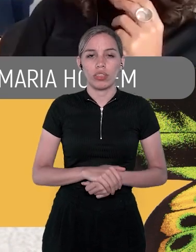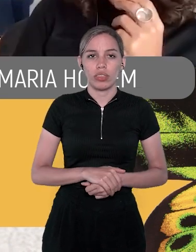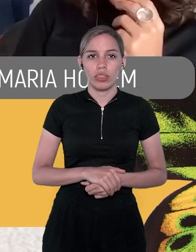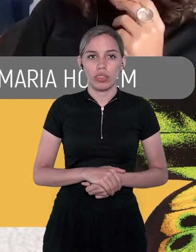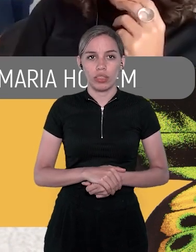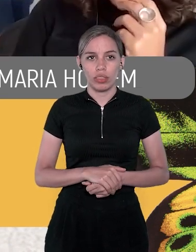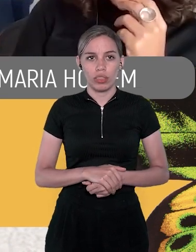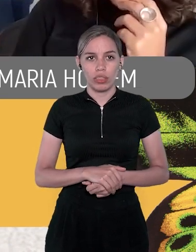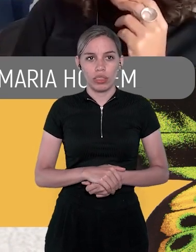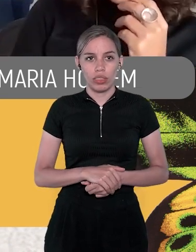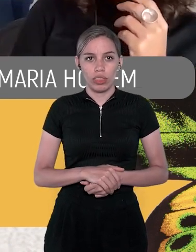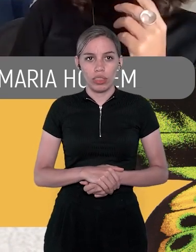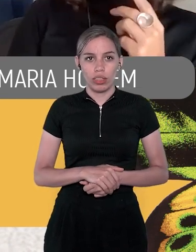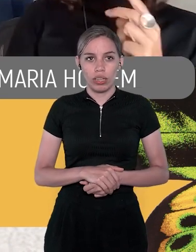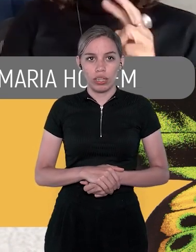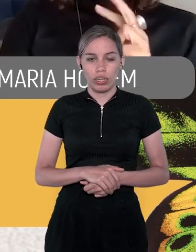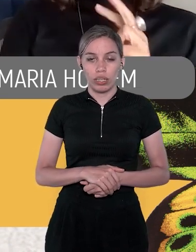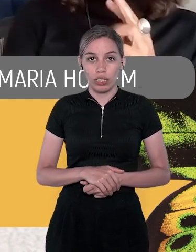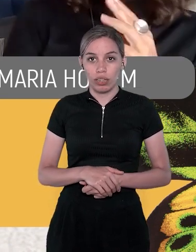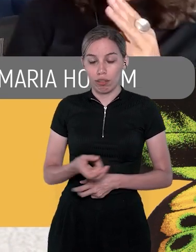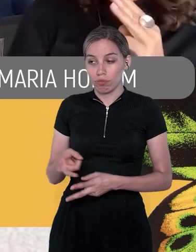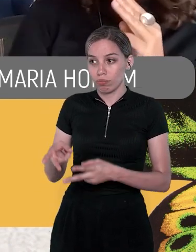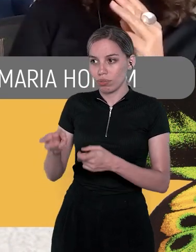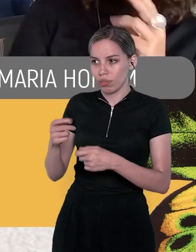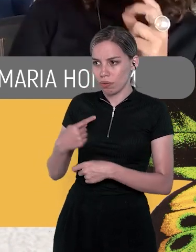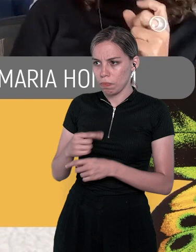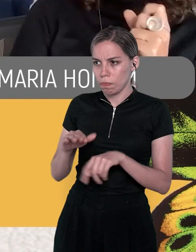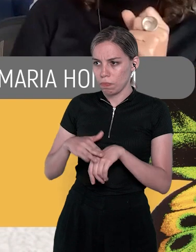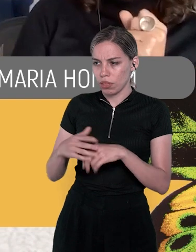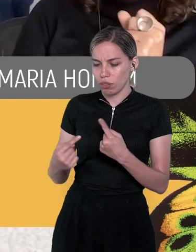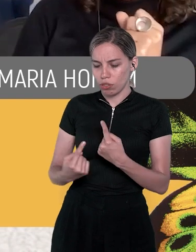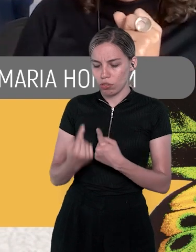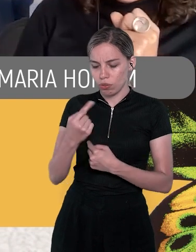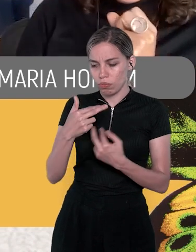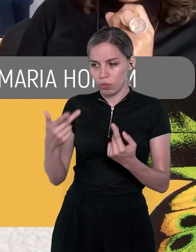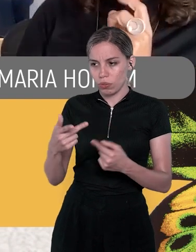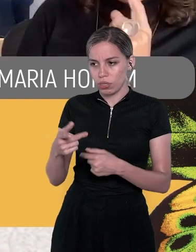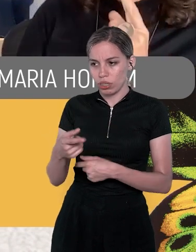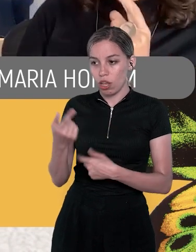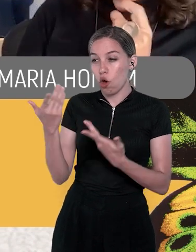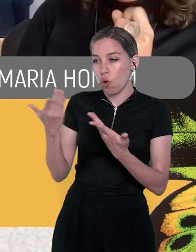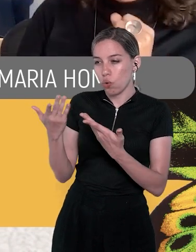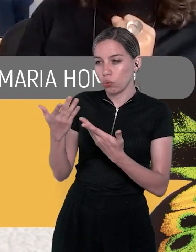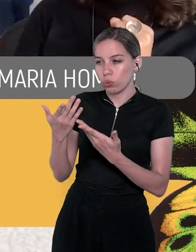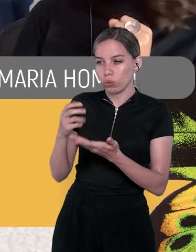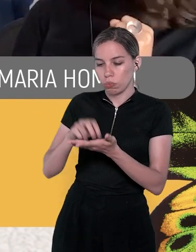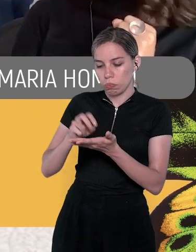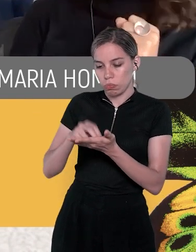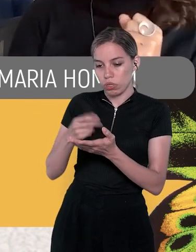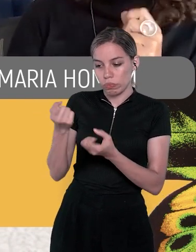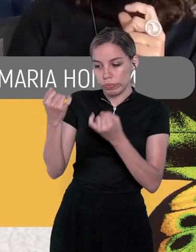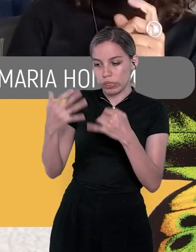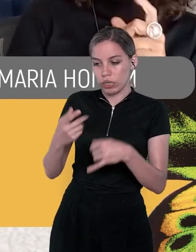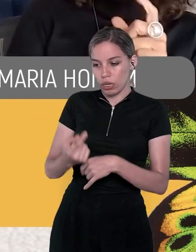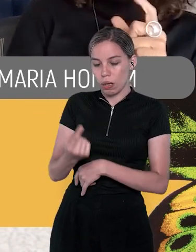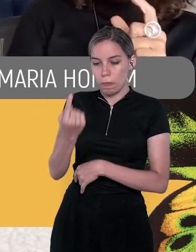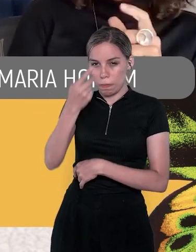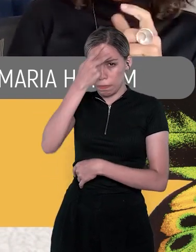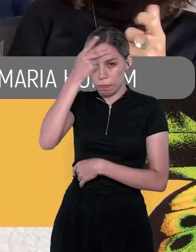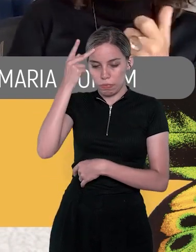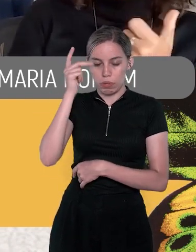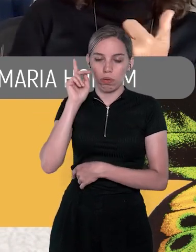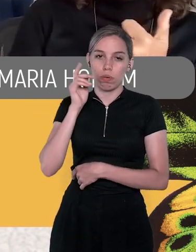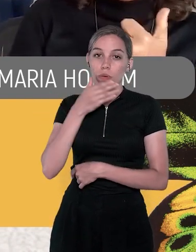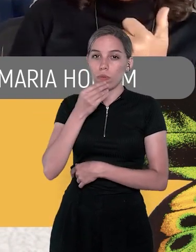do racismo. Né? Exato, e mais um ponto que eu estava hoje cedo explicando para um americano,